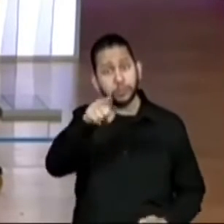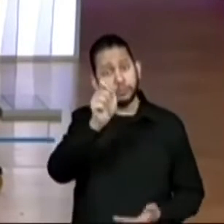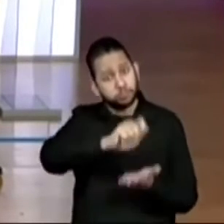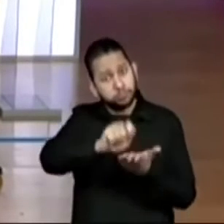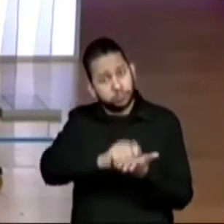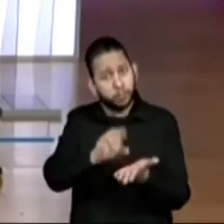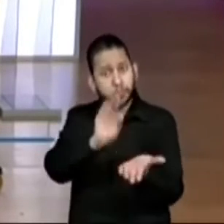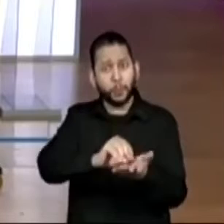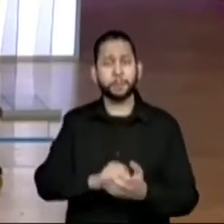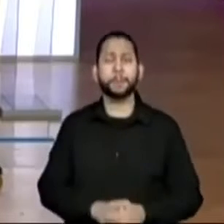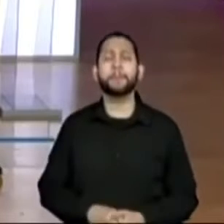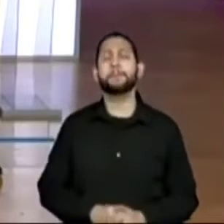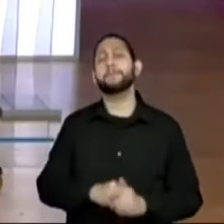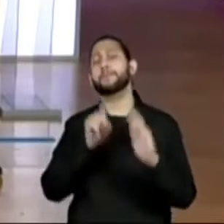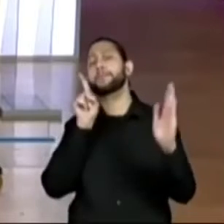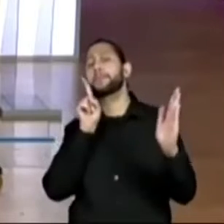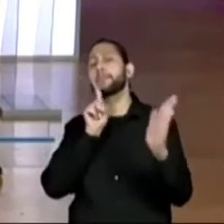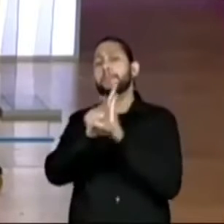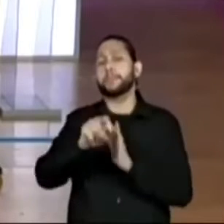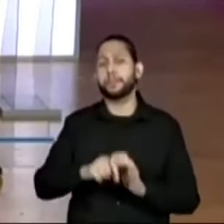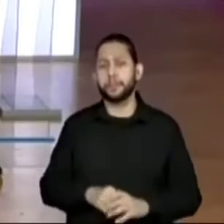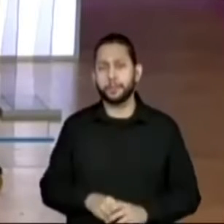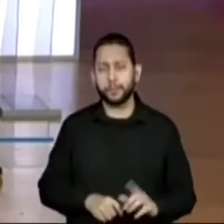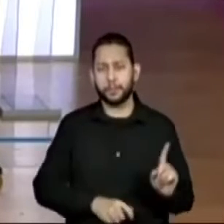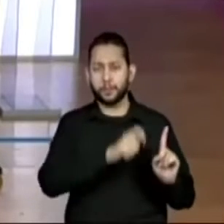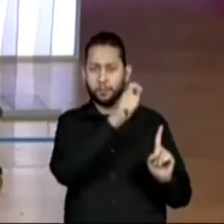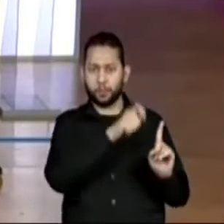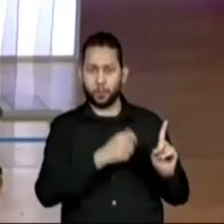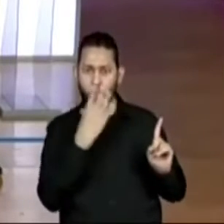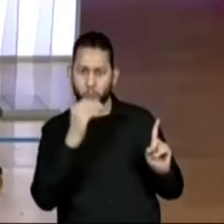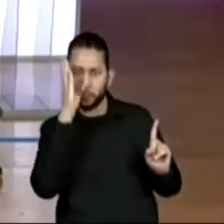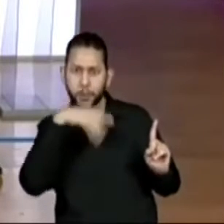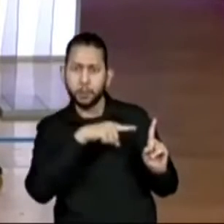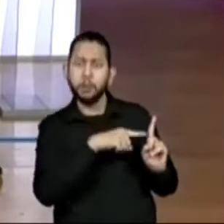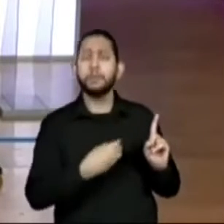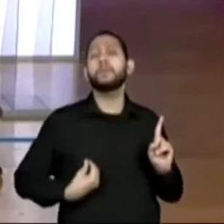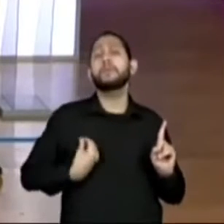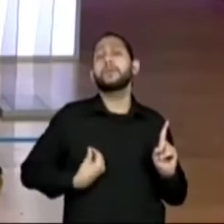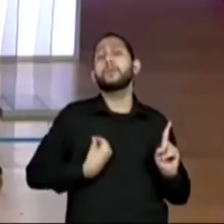que o lobo mora? Onde ele morava na história da Chapeuzinho?